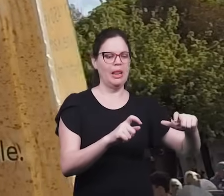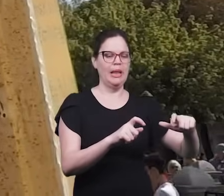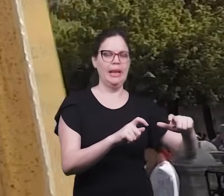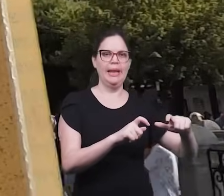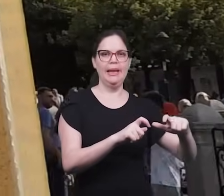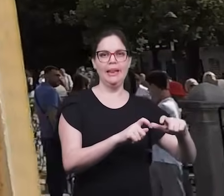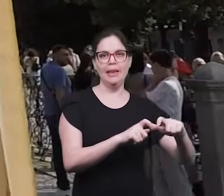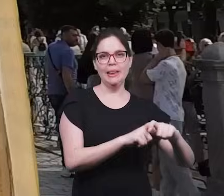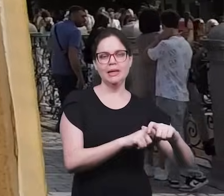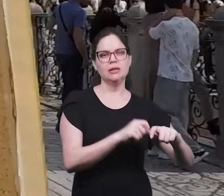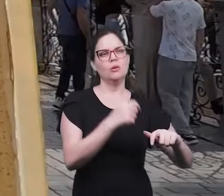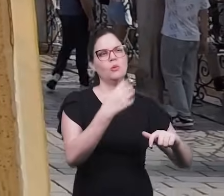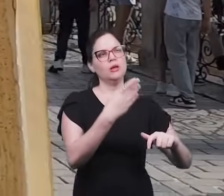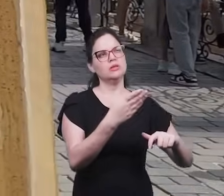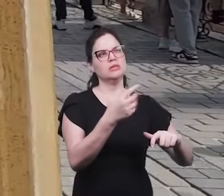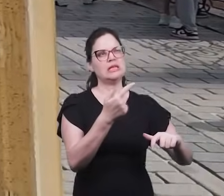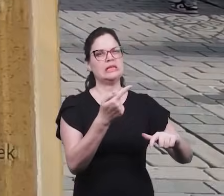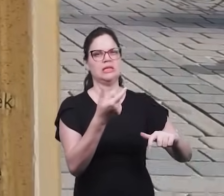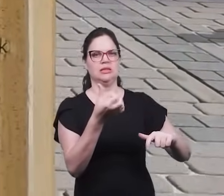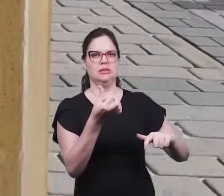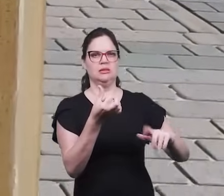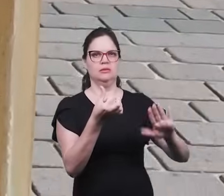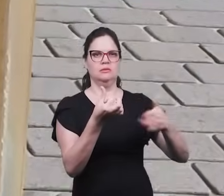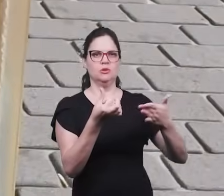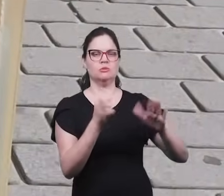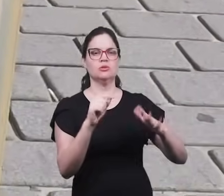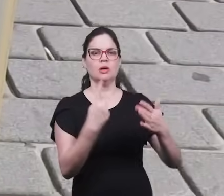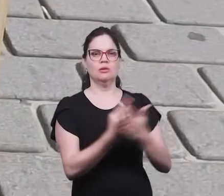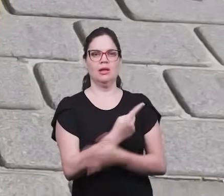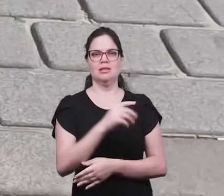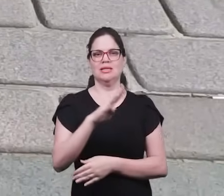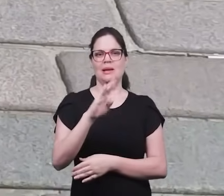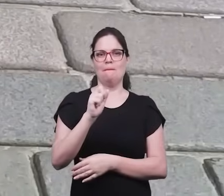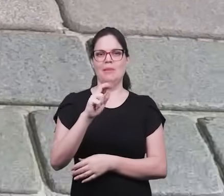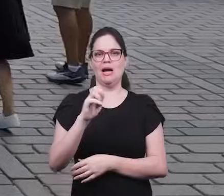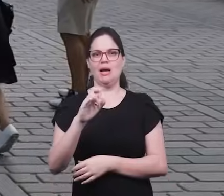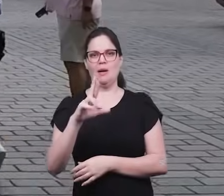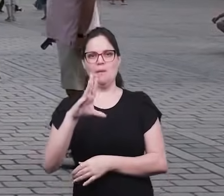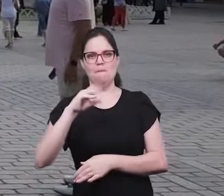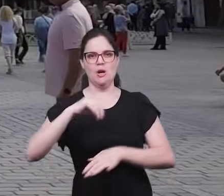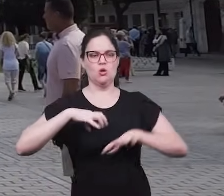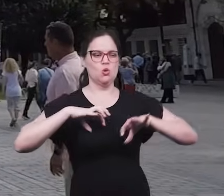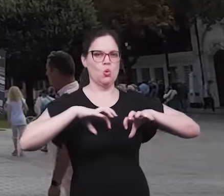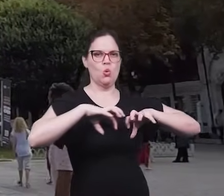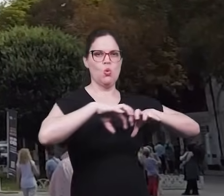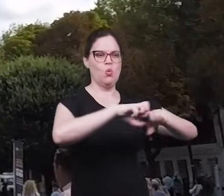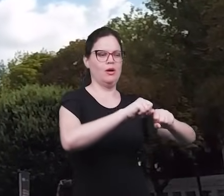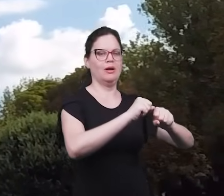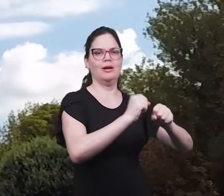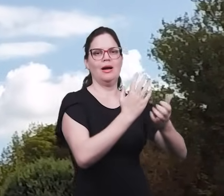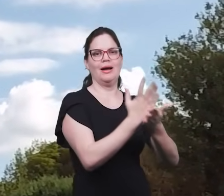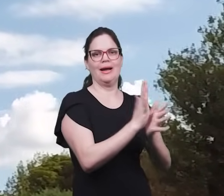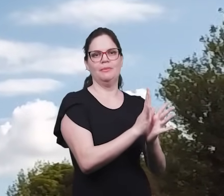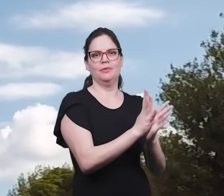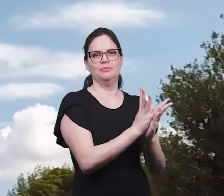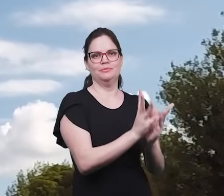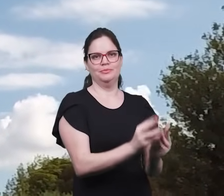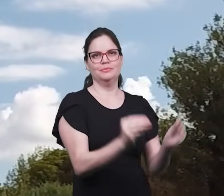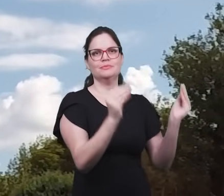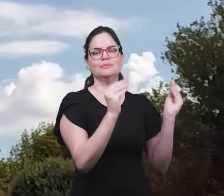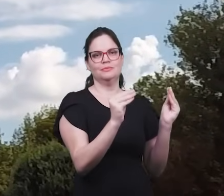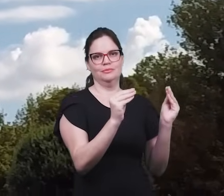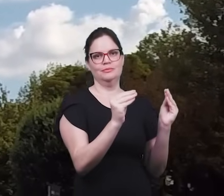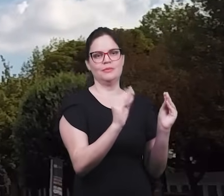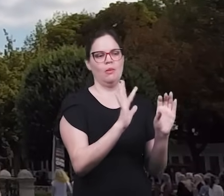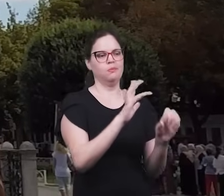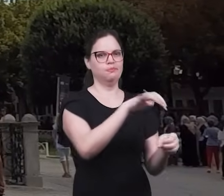Em 476, né, com a invasão dos bárbaros lá, ele se desintegrou e levou, já